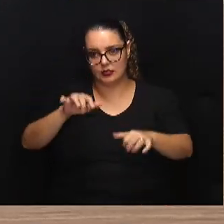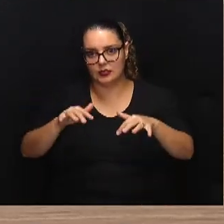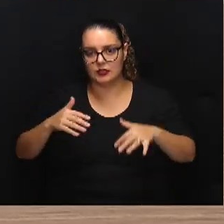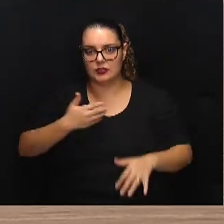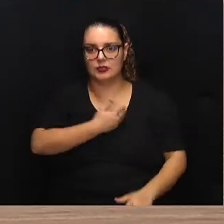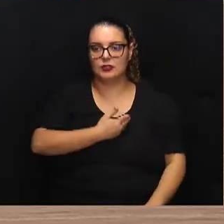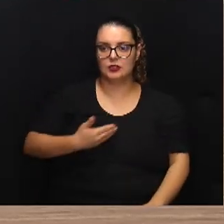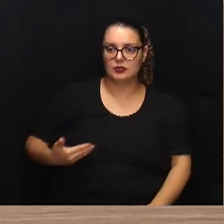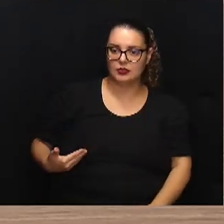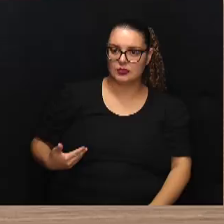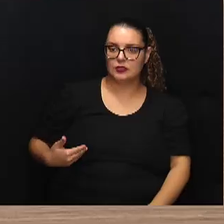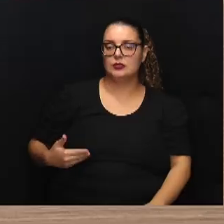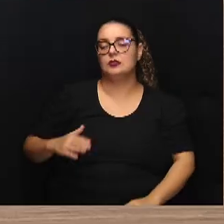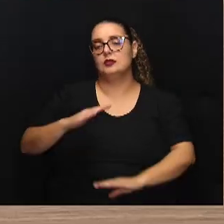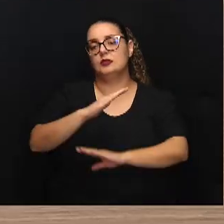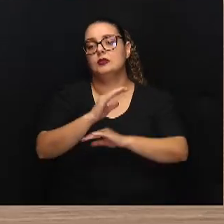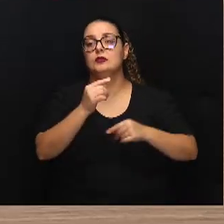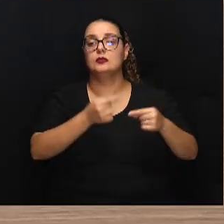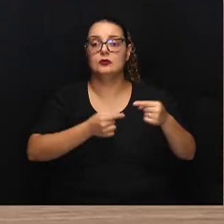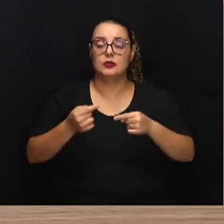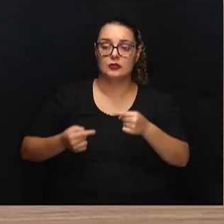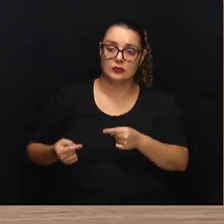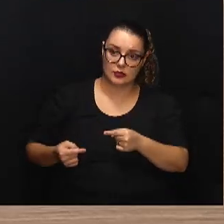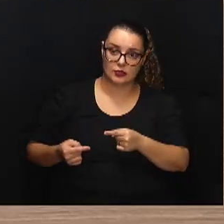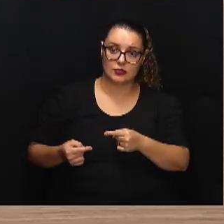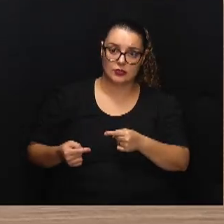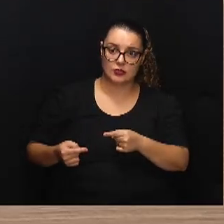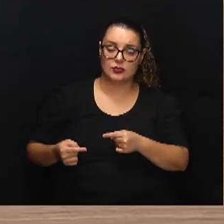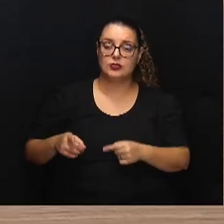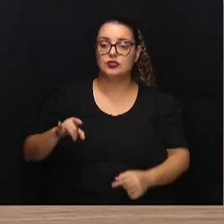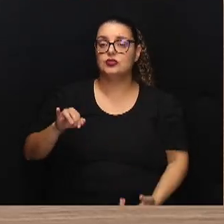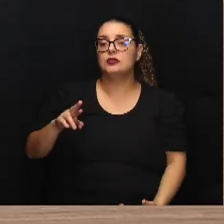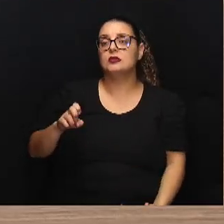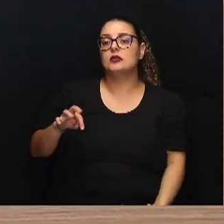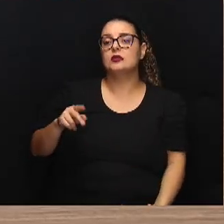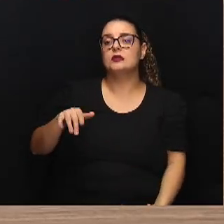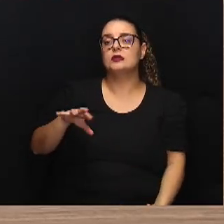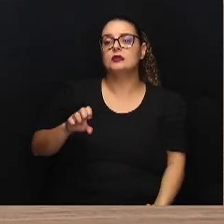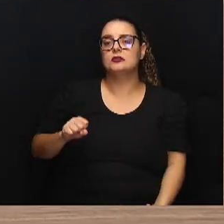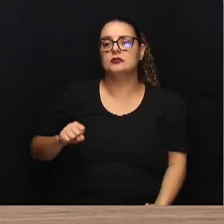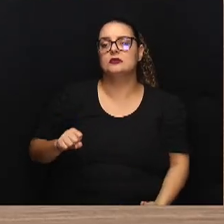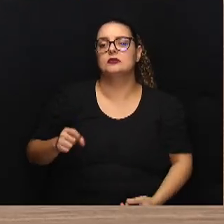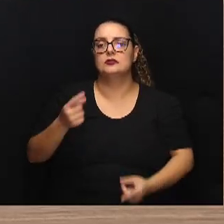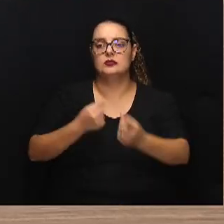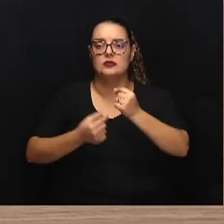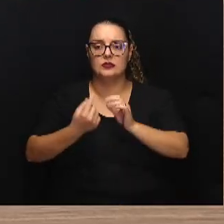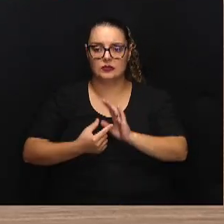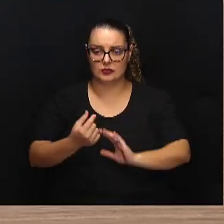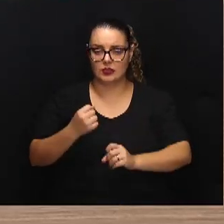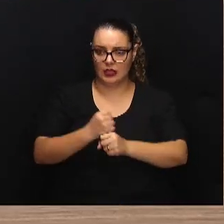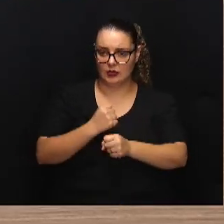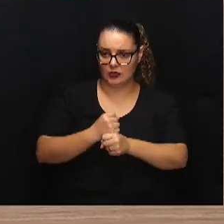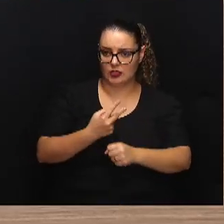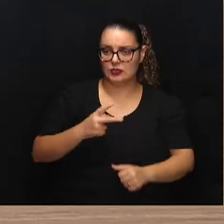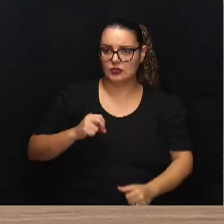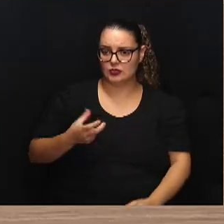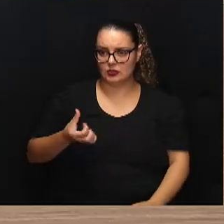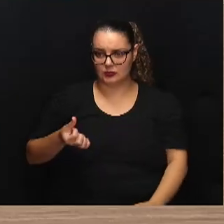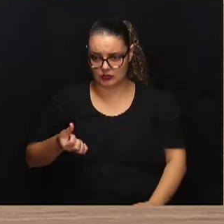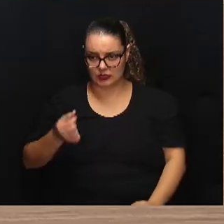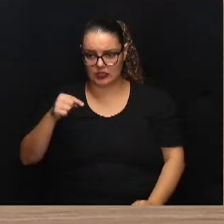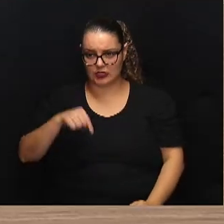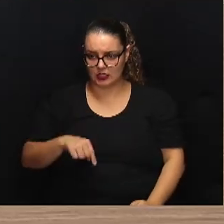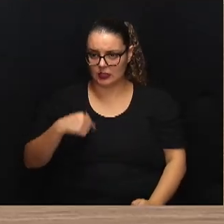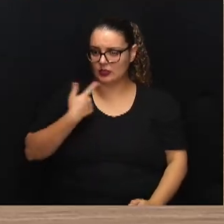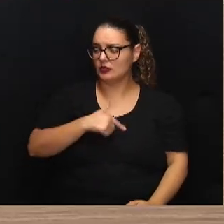pública, em que a Câmara vai discutir o projeto das diretrizes orçamentárias para o ano de 2026 aqui no nosso